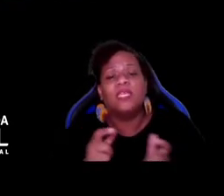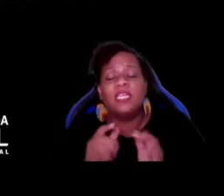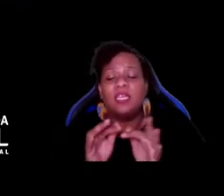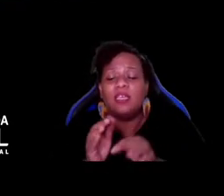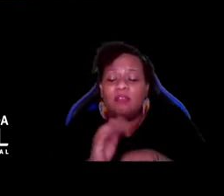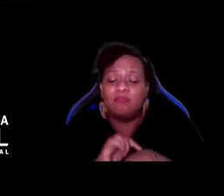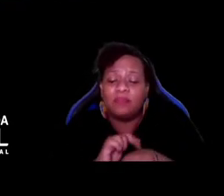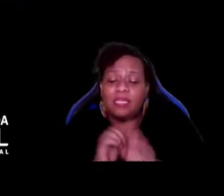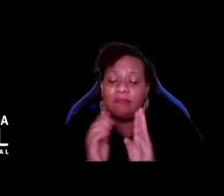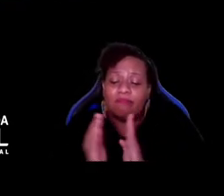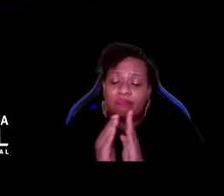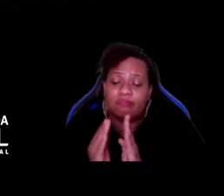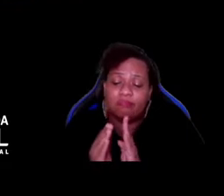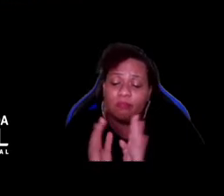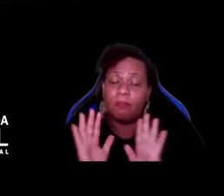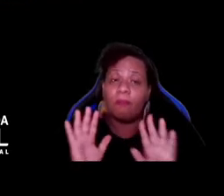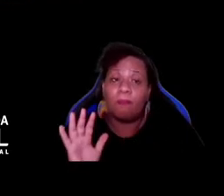seja